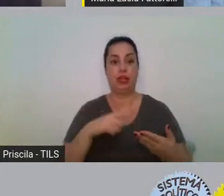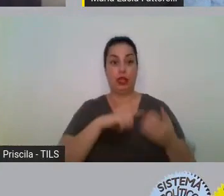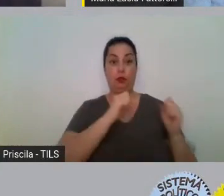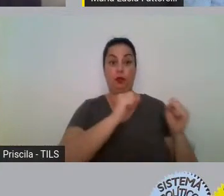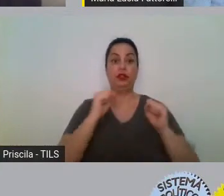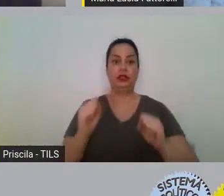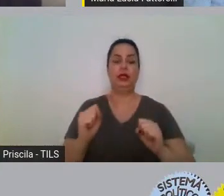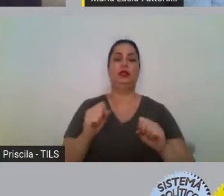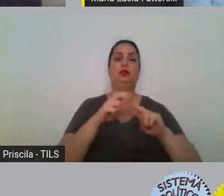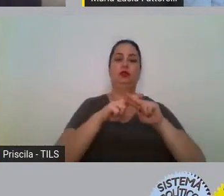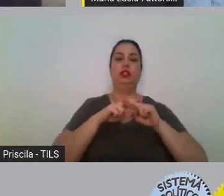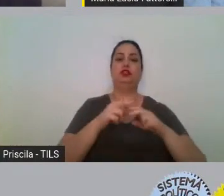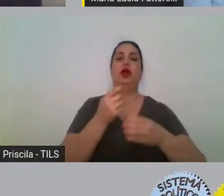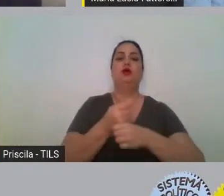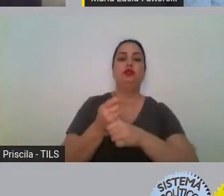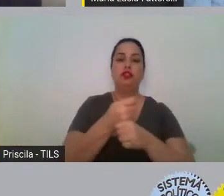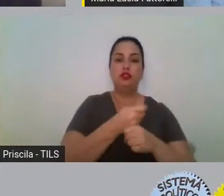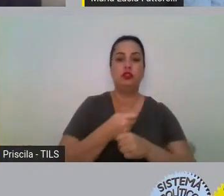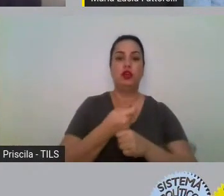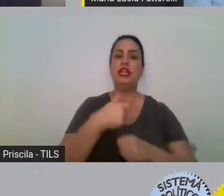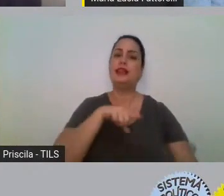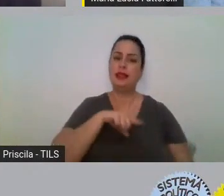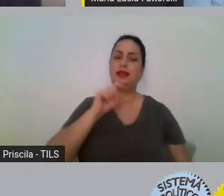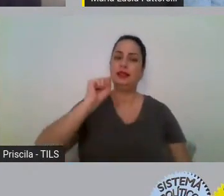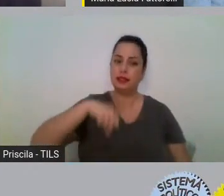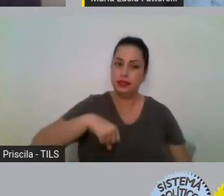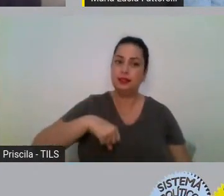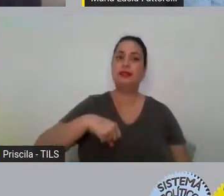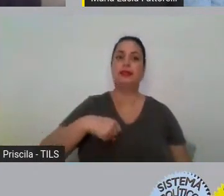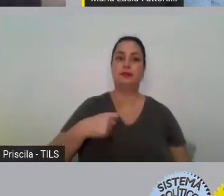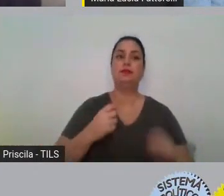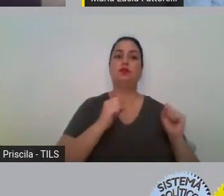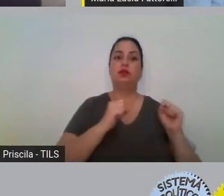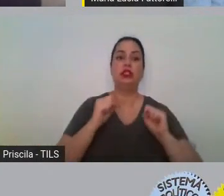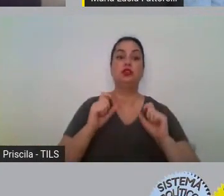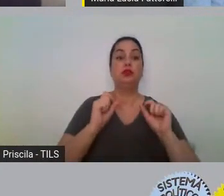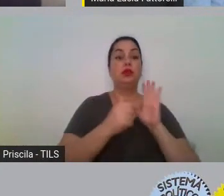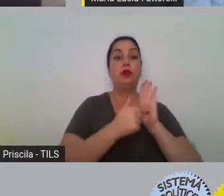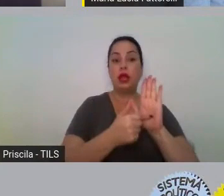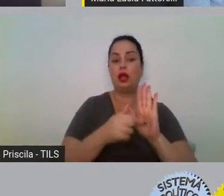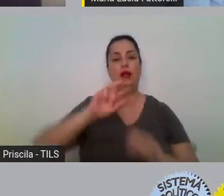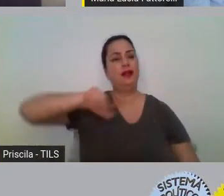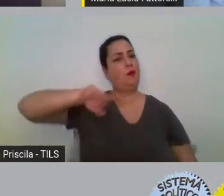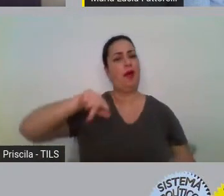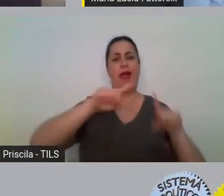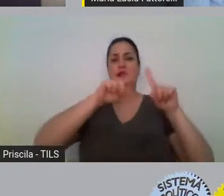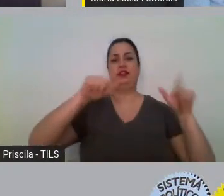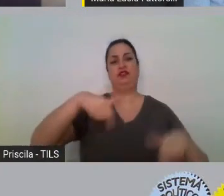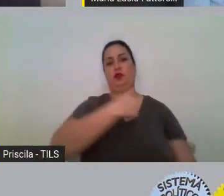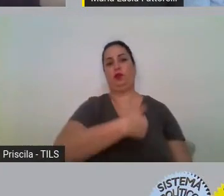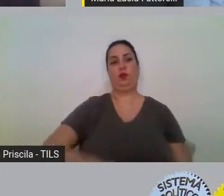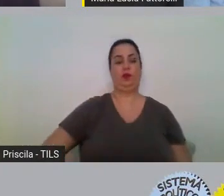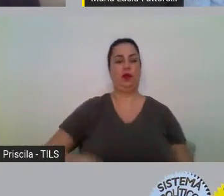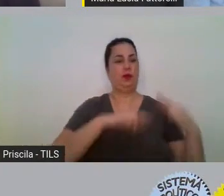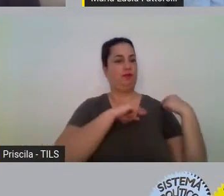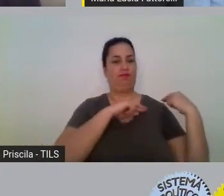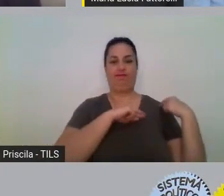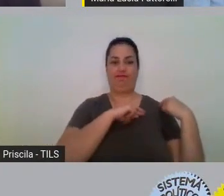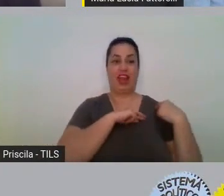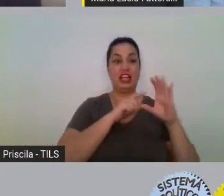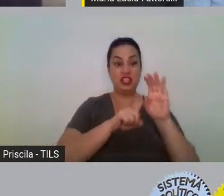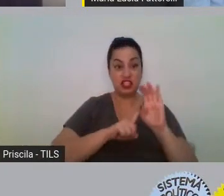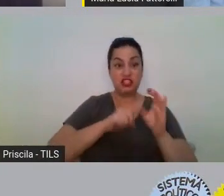mostrar com toda a clareza que não são os servidores públicos os responsáveis. Aqui, no caso de Alagoas,